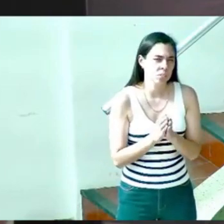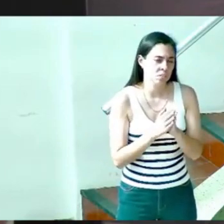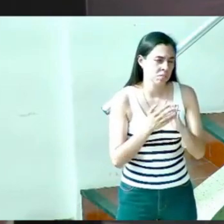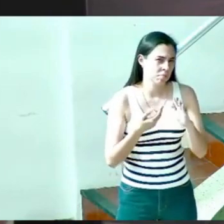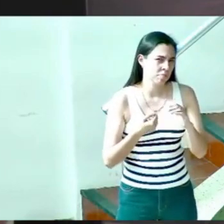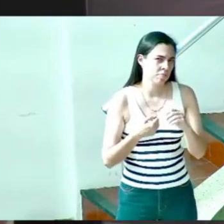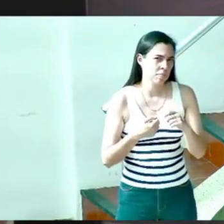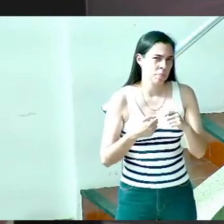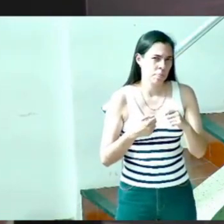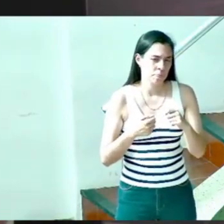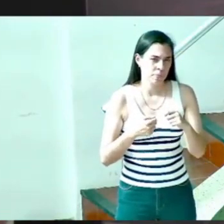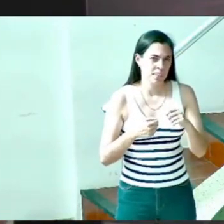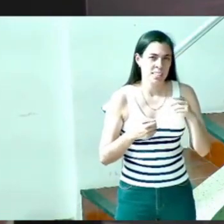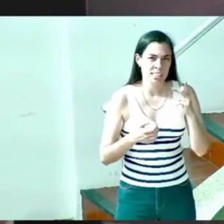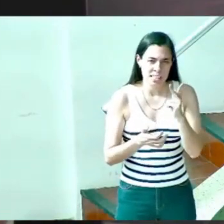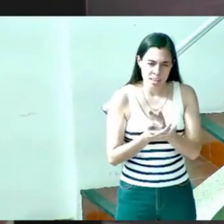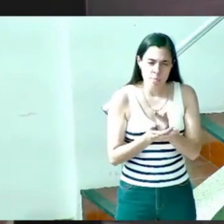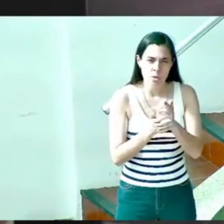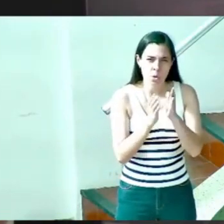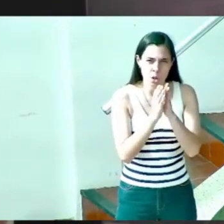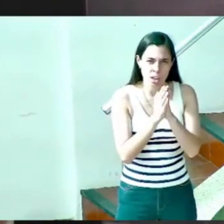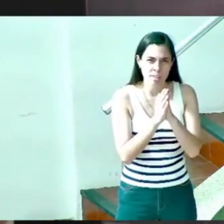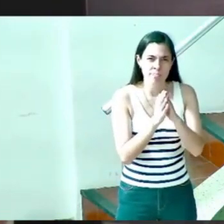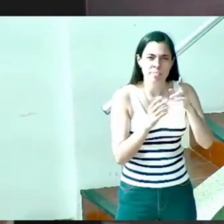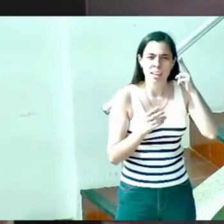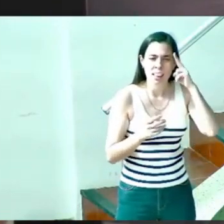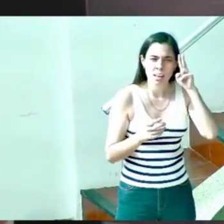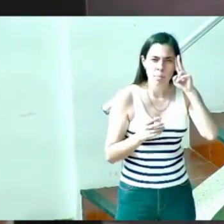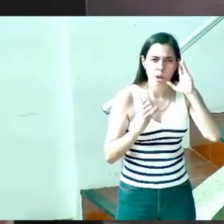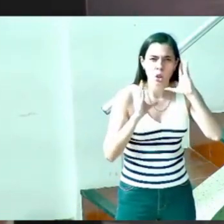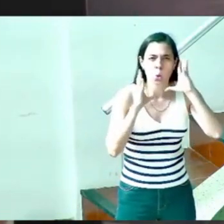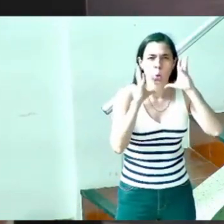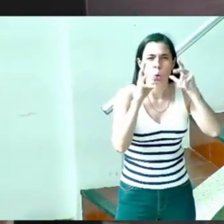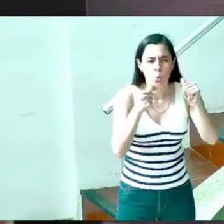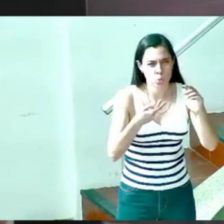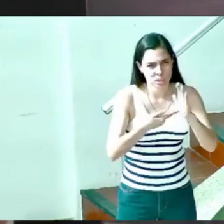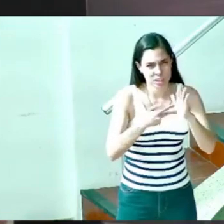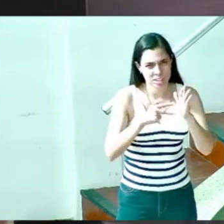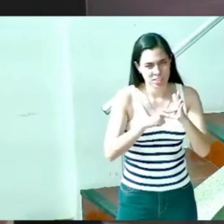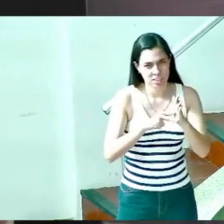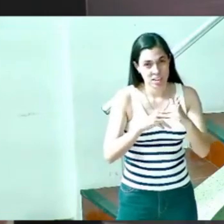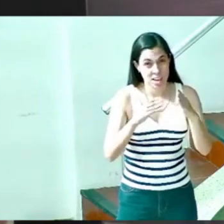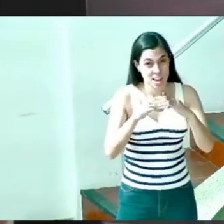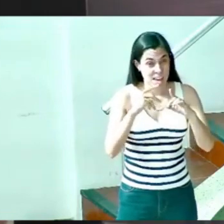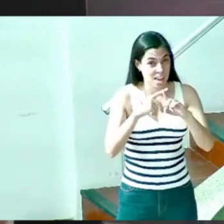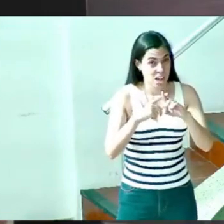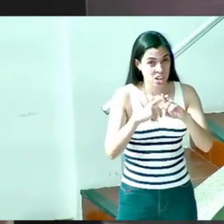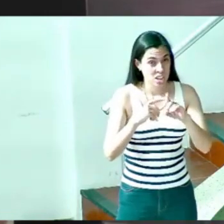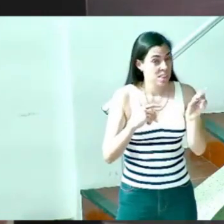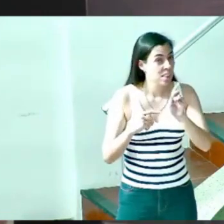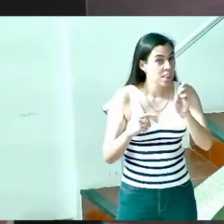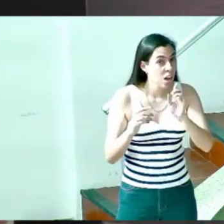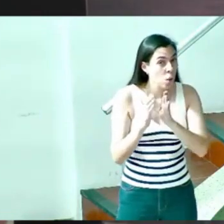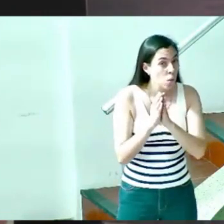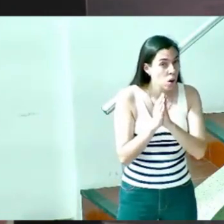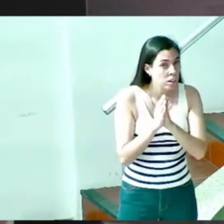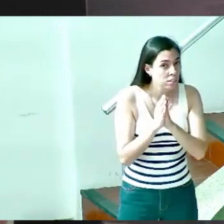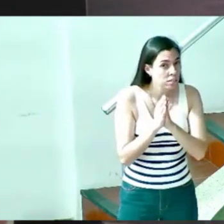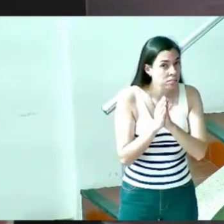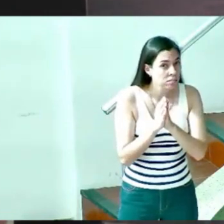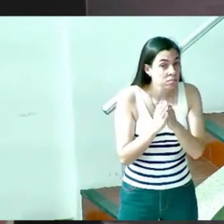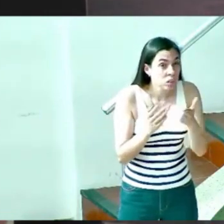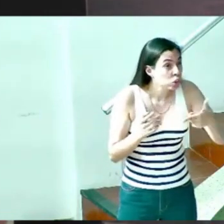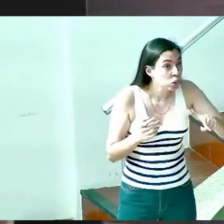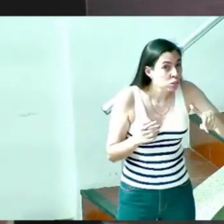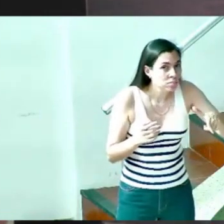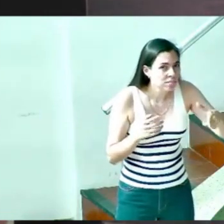seja desafiado a se aprofundar. Uma igreja que não ora é uma igreja que perde de vista o poder de